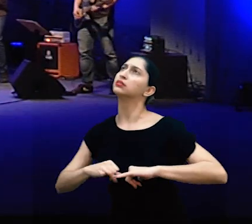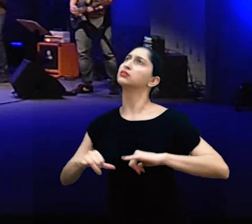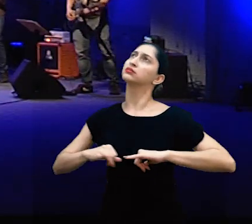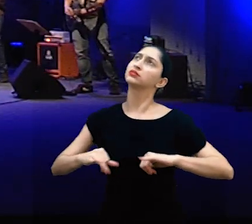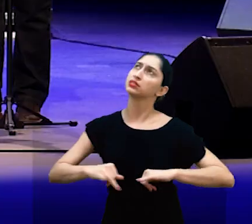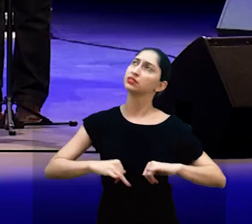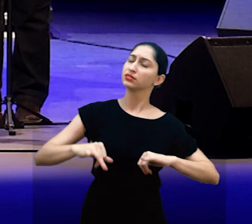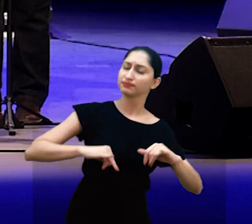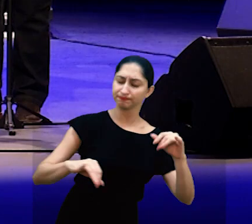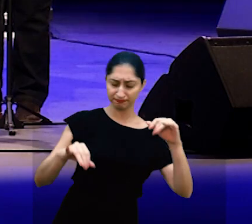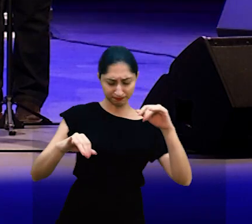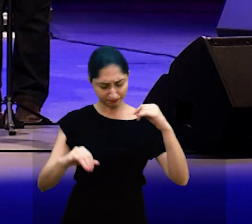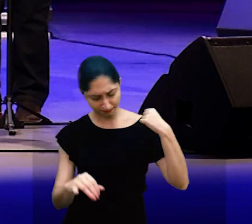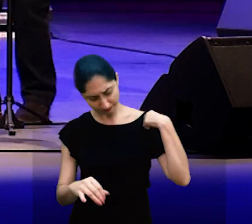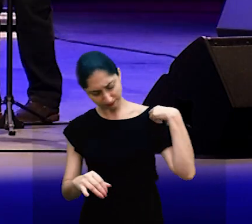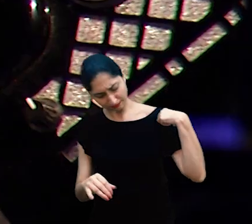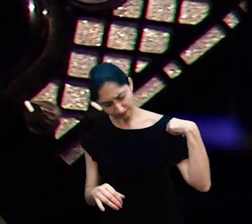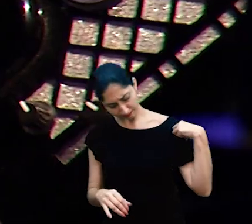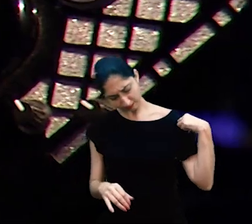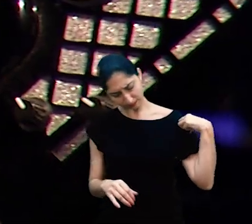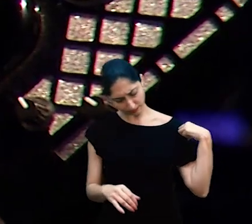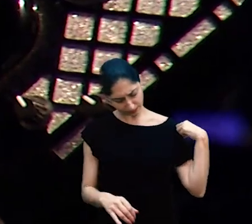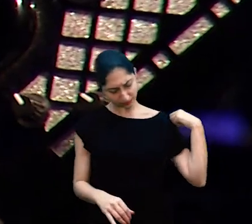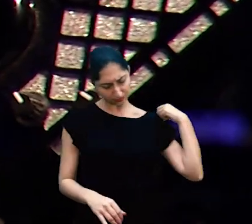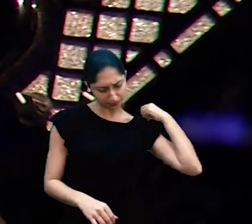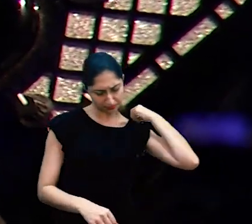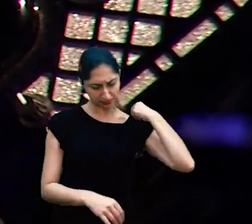tamanha judiação?